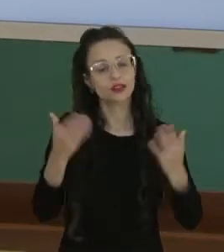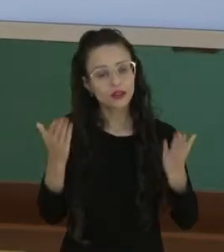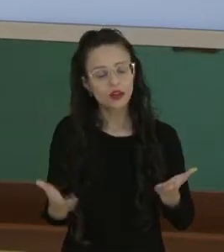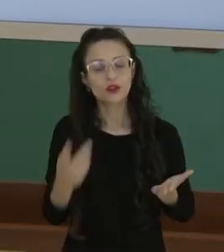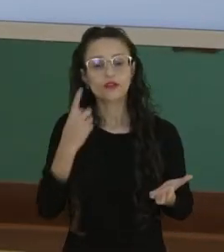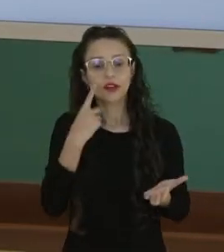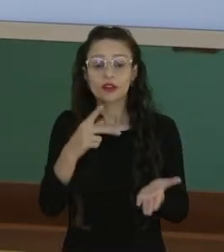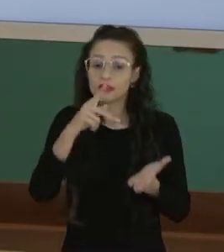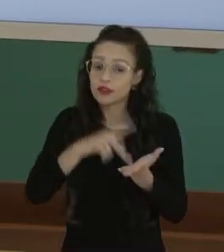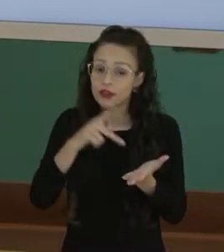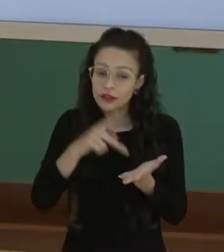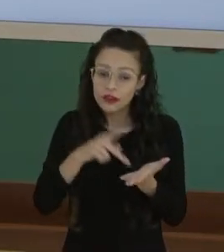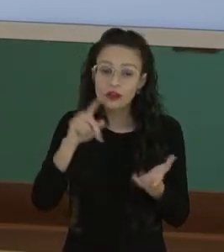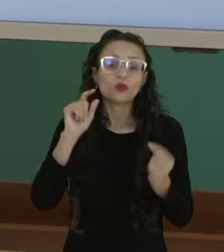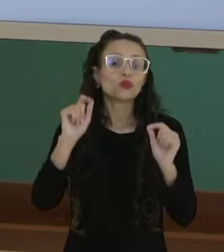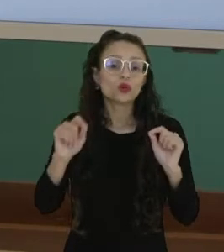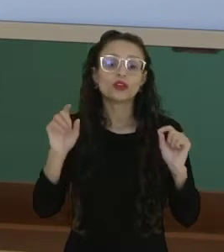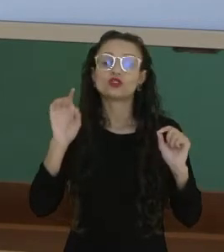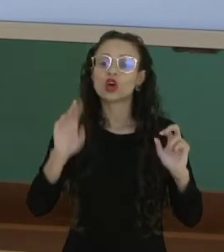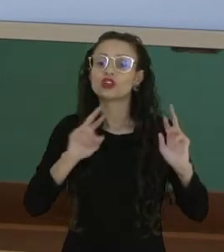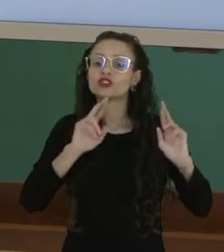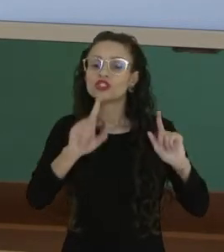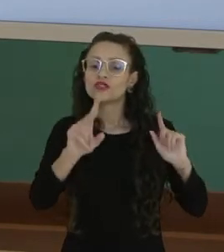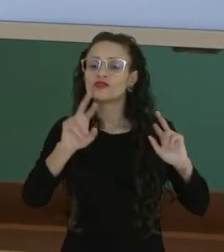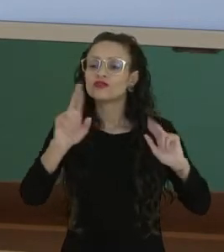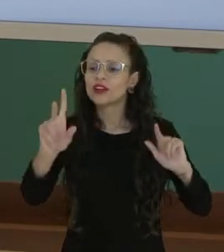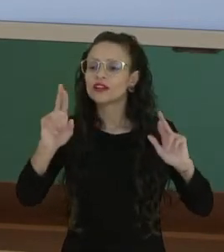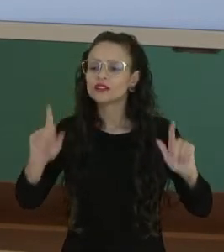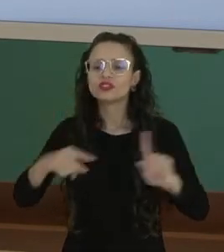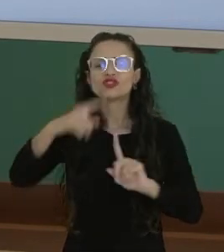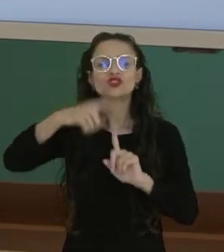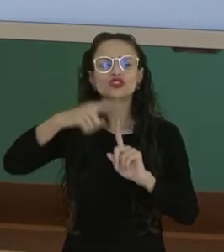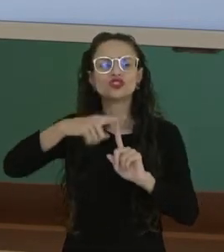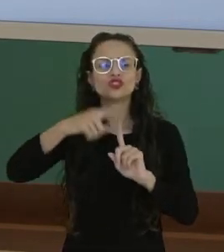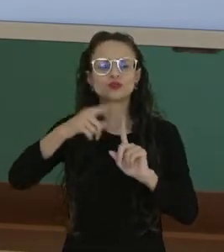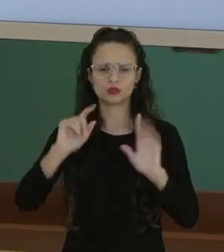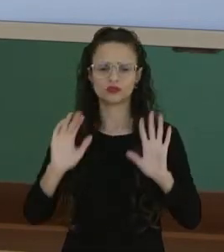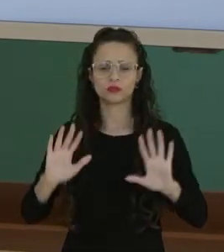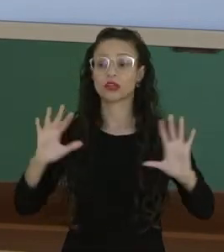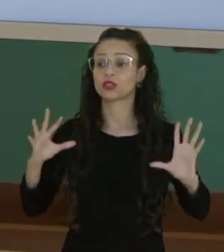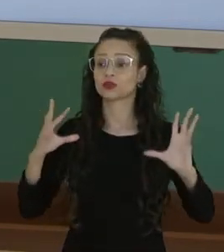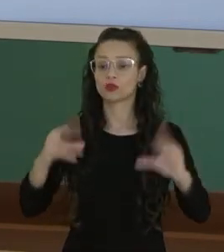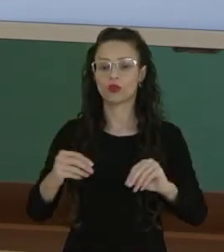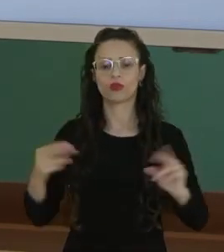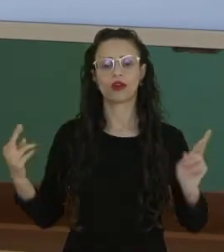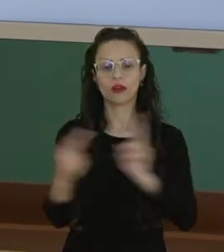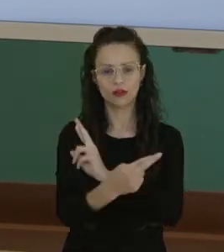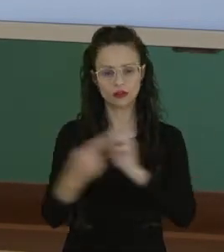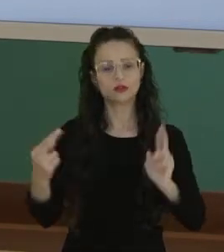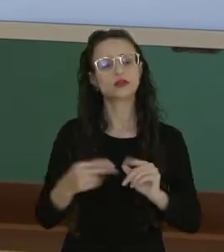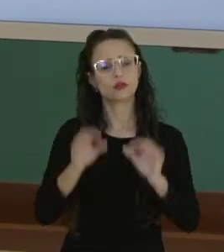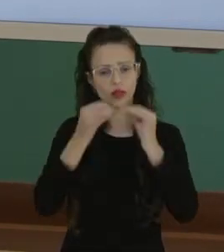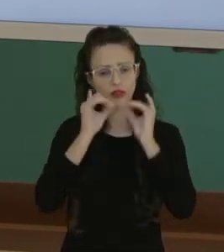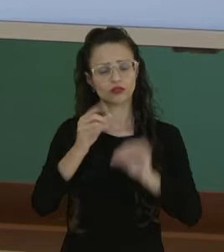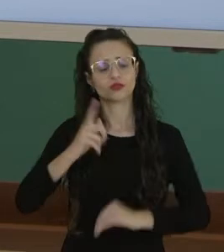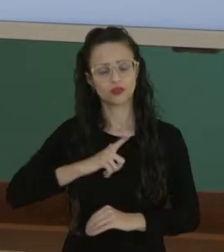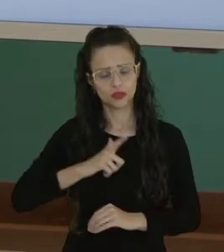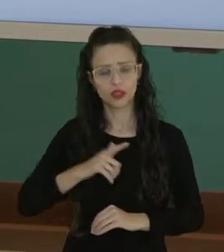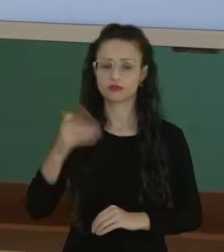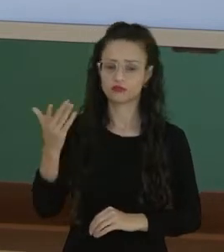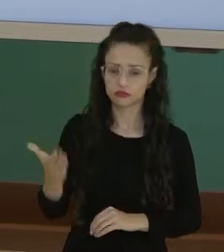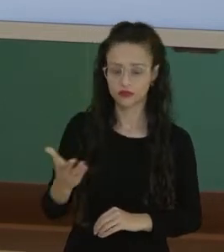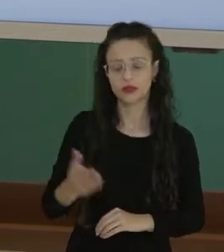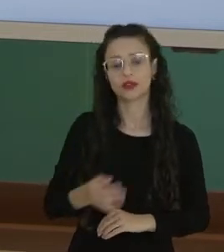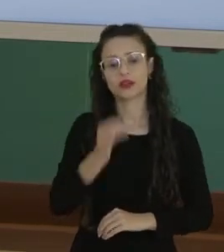que na realidade nós estamos apenas diferenciando tipos, mas todas elas estão relacionadas com energia. No caso,